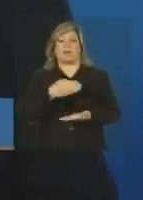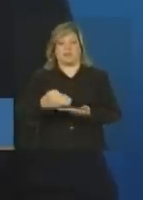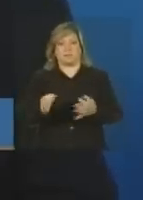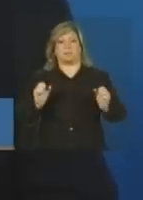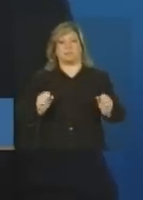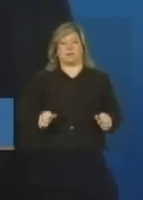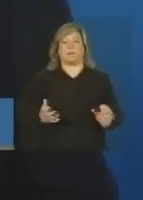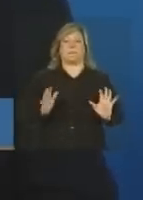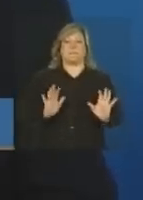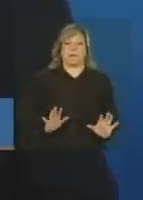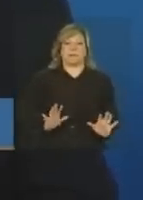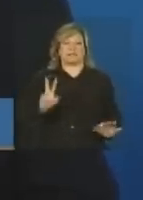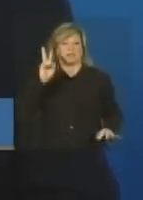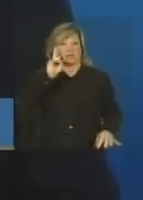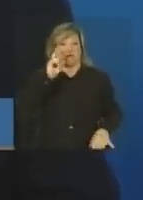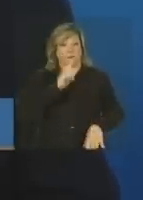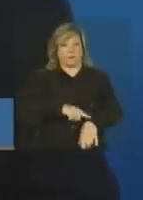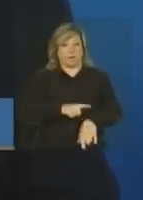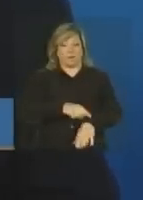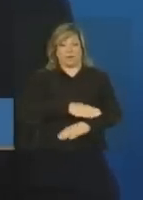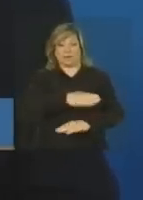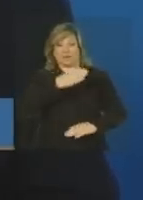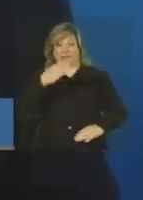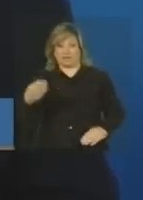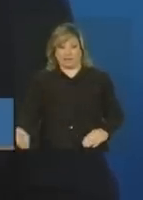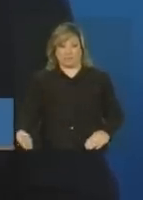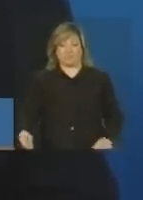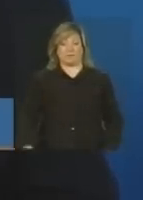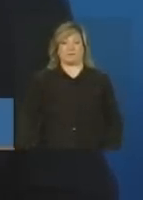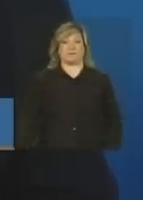Em relação à questão do tempo,